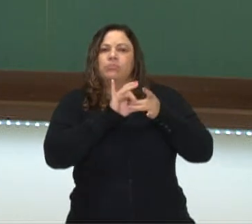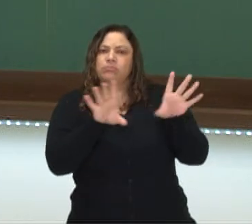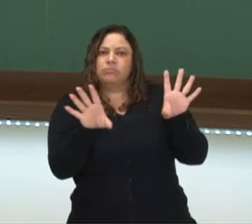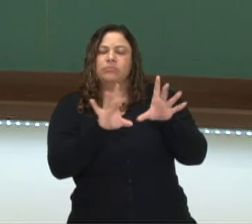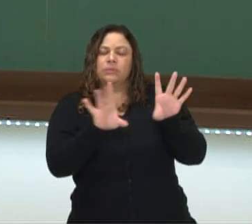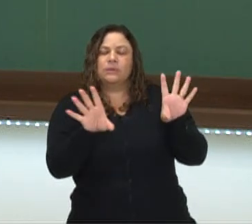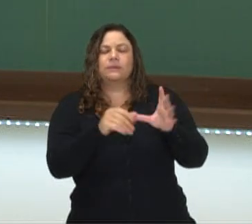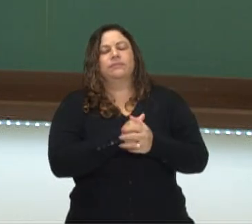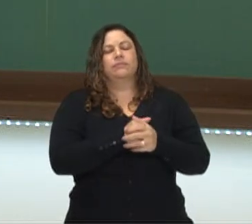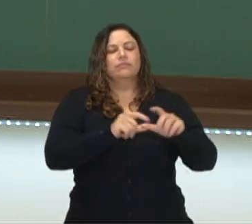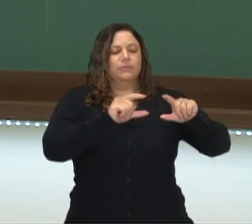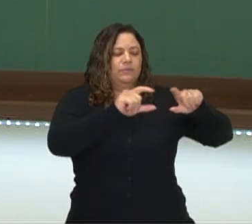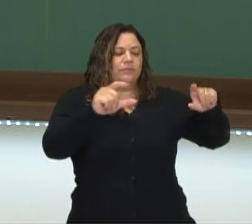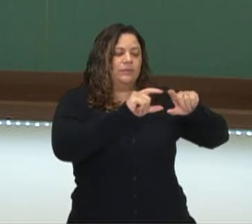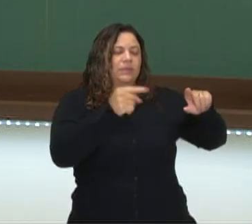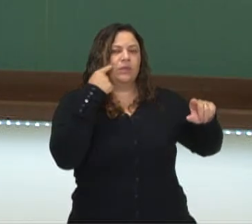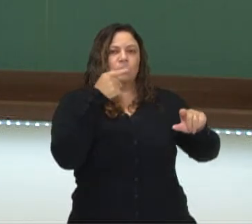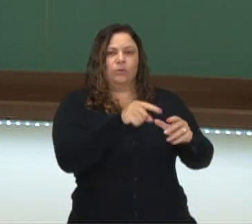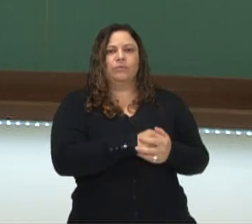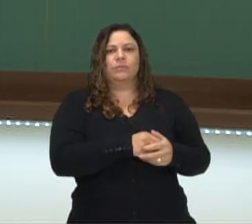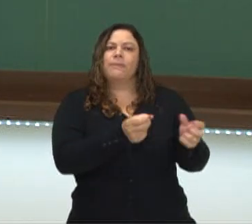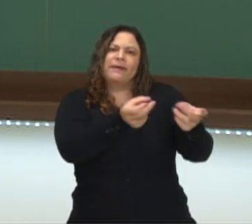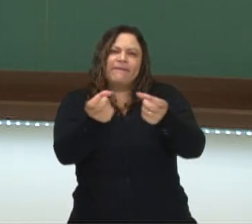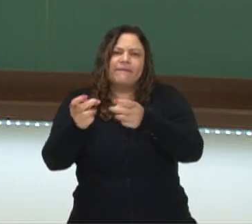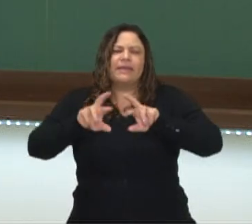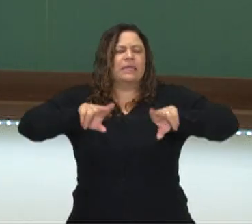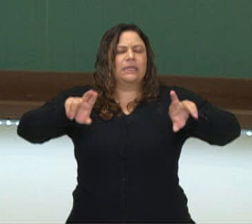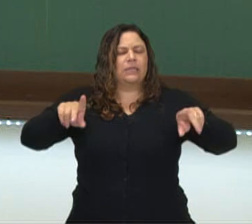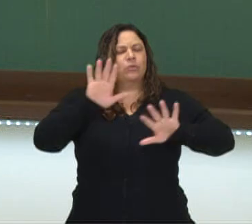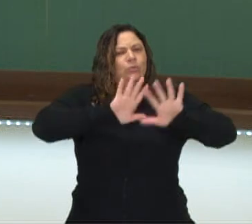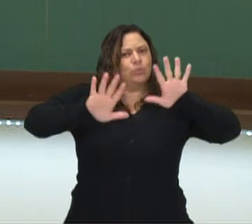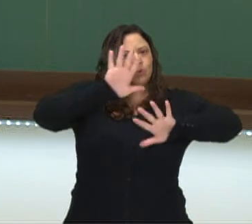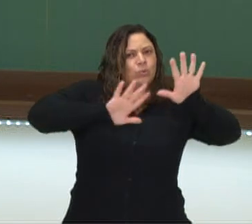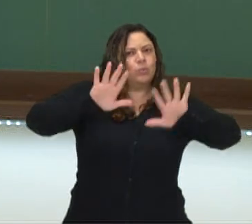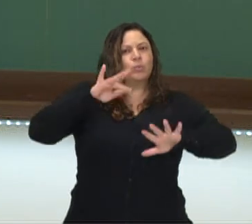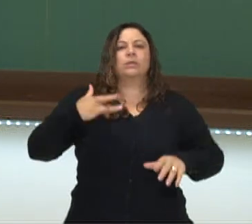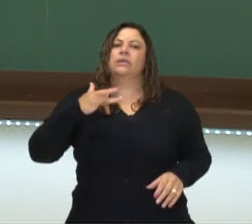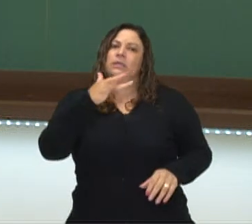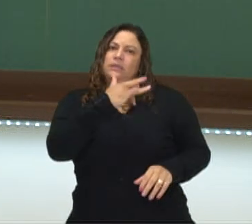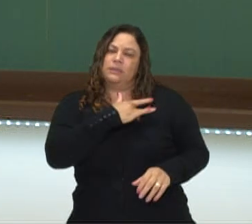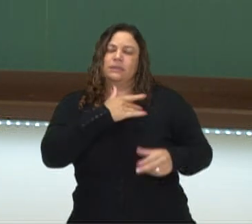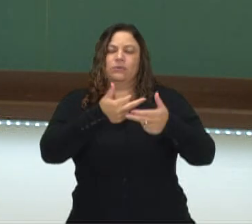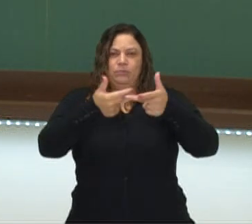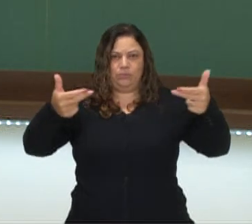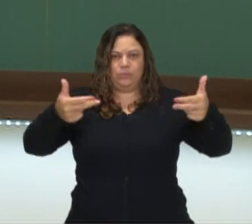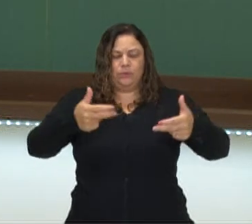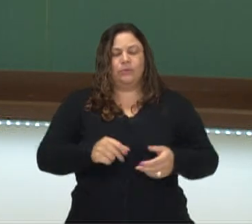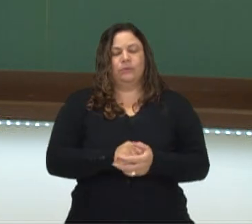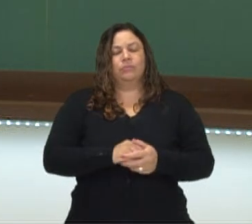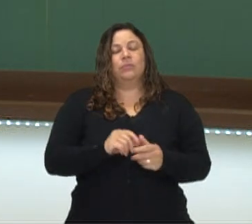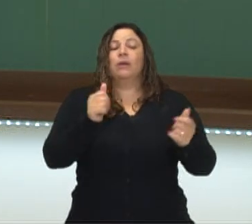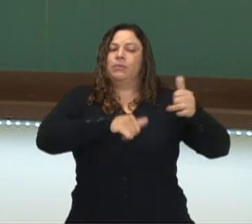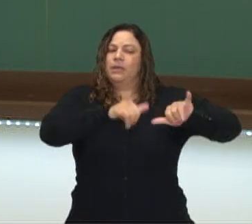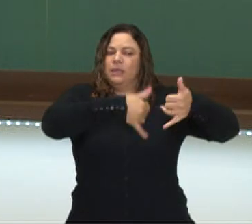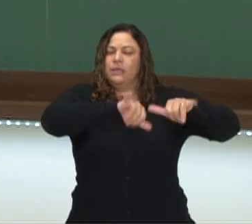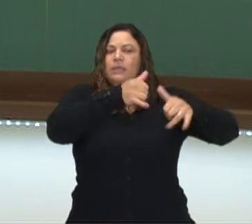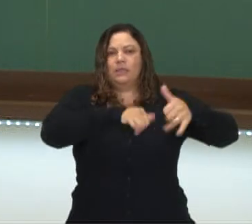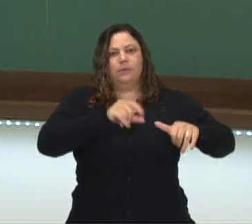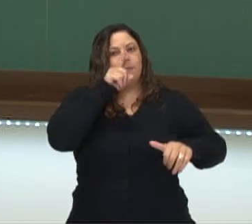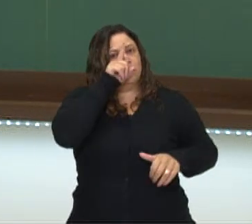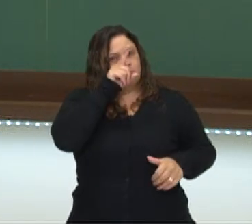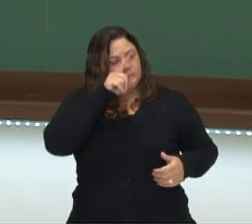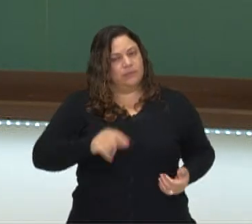Fabricação, fornecedores, revenda, cuida disso. Cuida da sua saúde com essas substâncias químicas que podem ser nocivas.